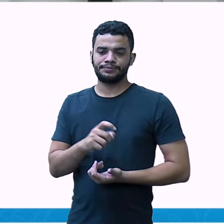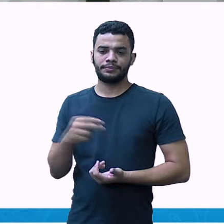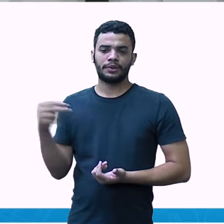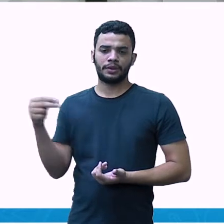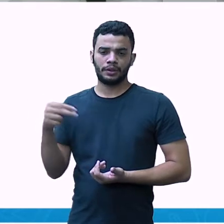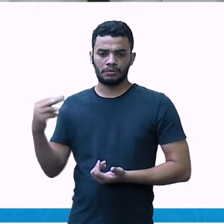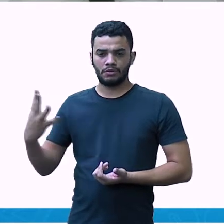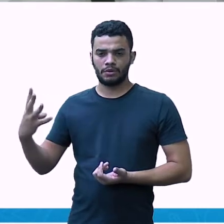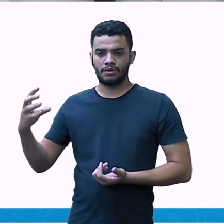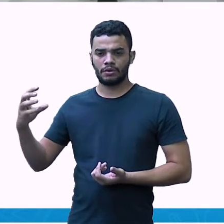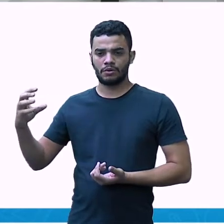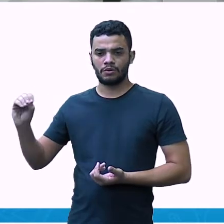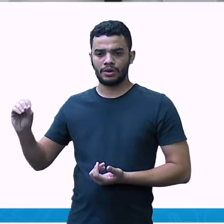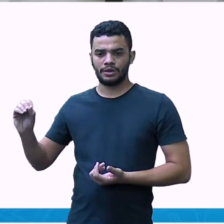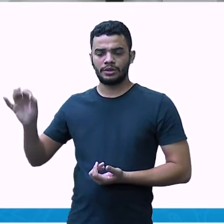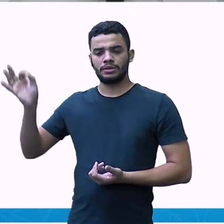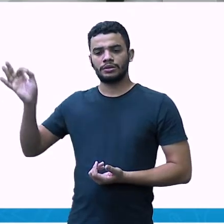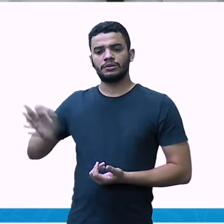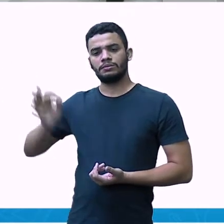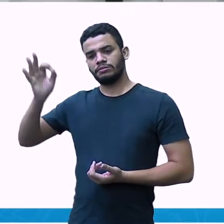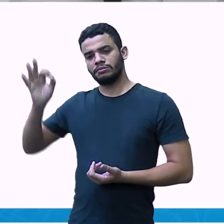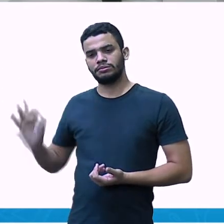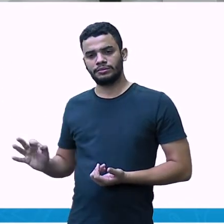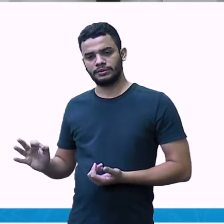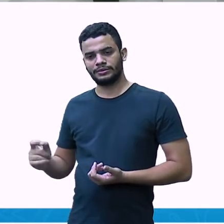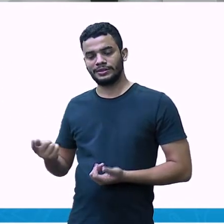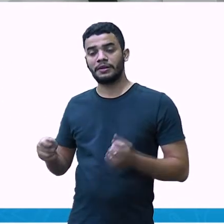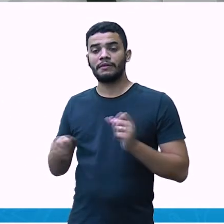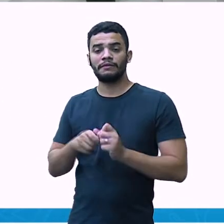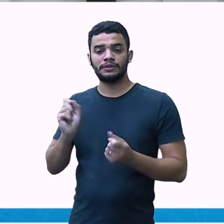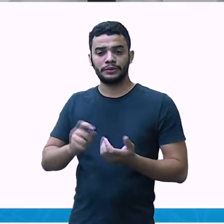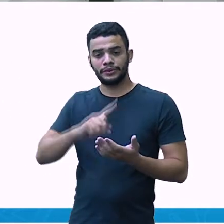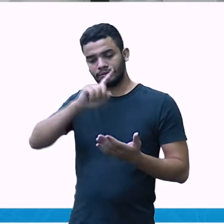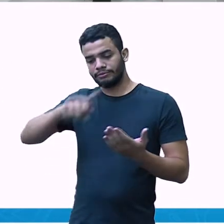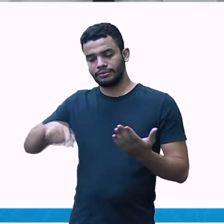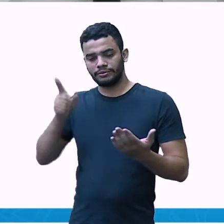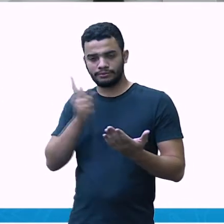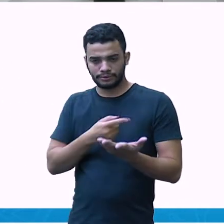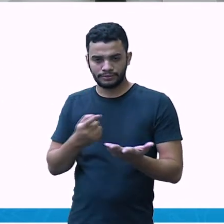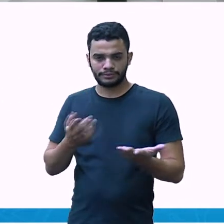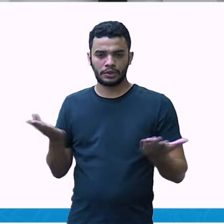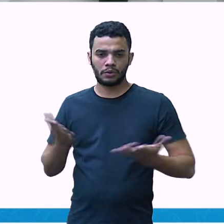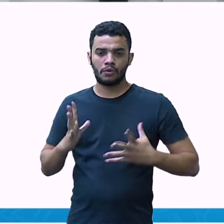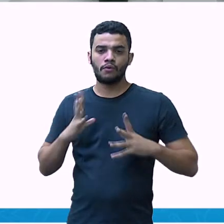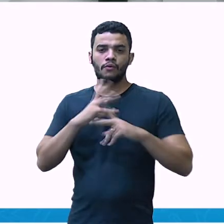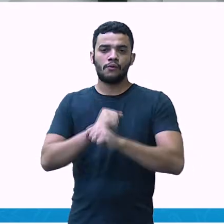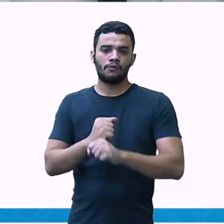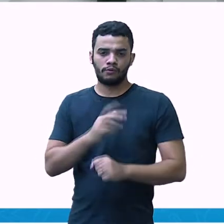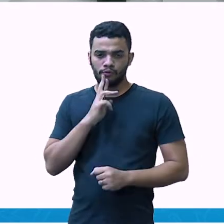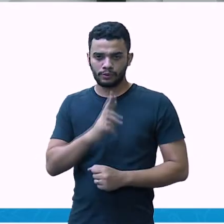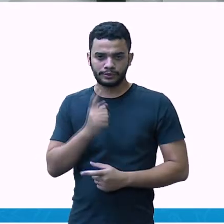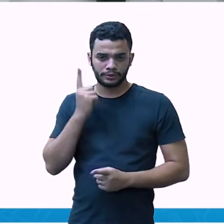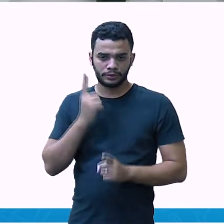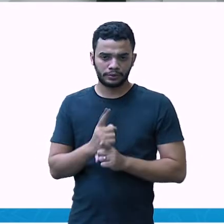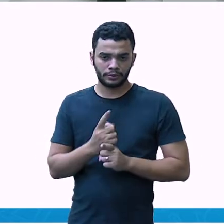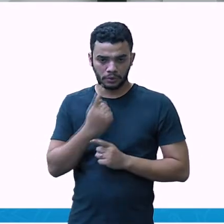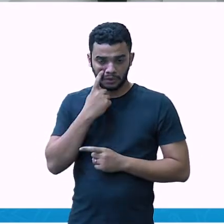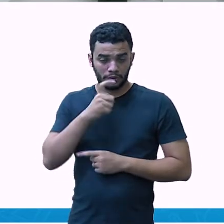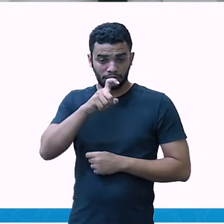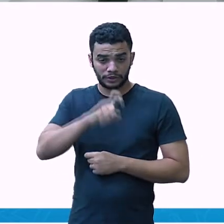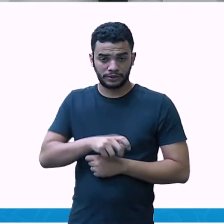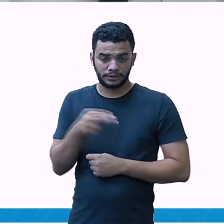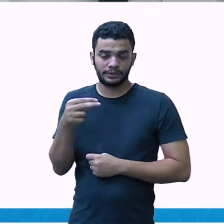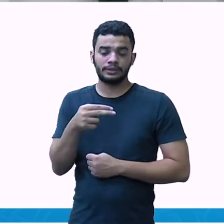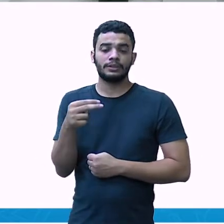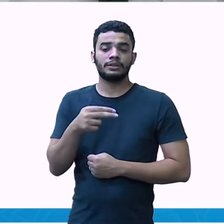40%. O produto dos meios é igual ao produto dos extremos. Então, nós vamos ter X